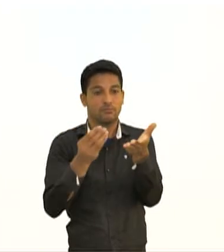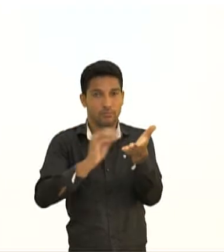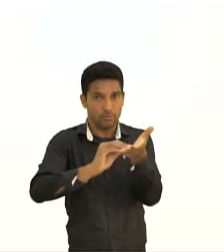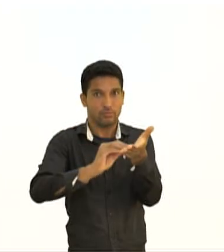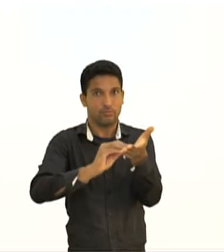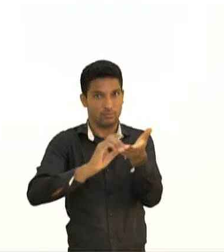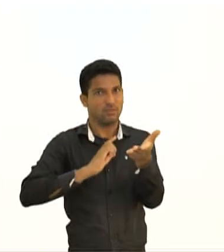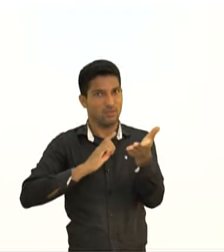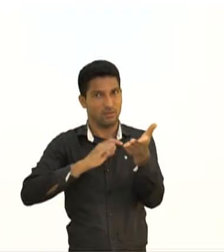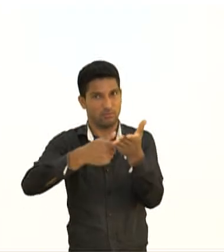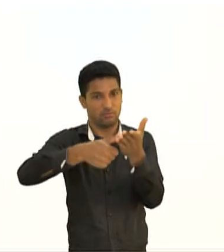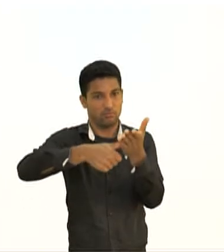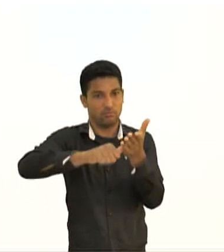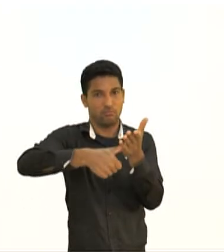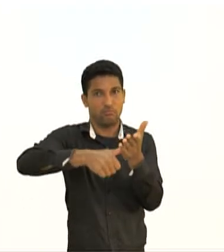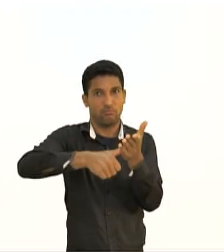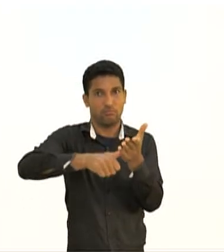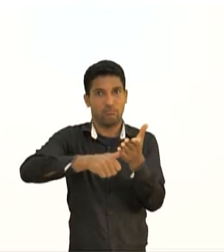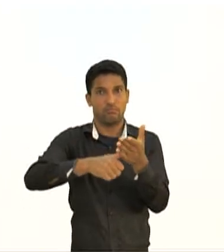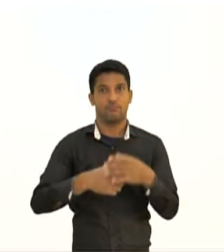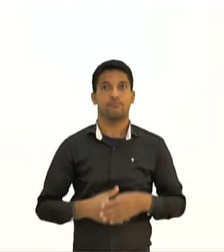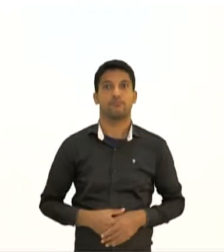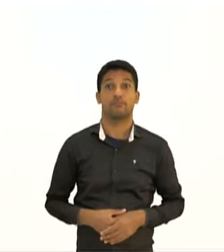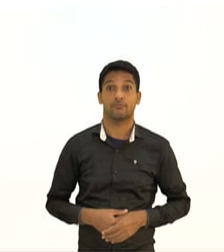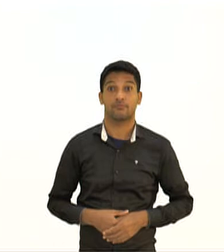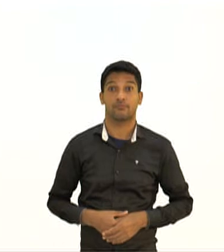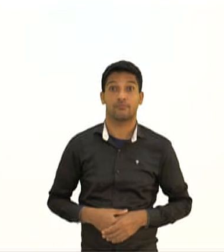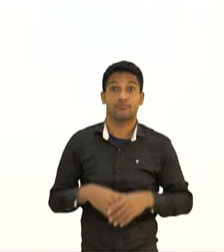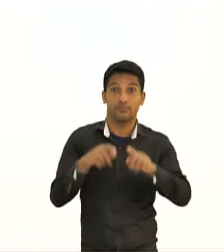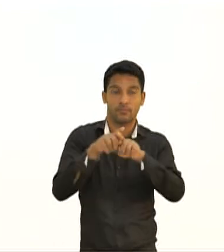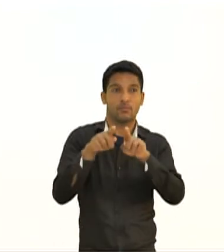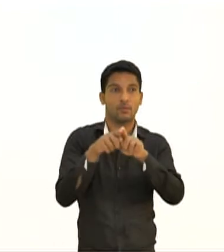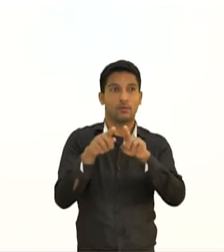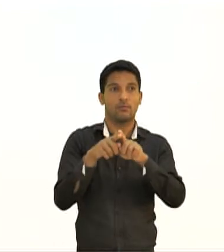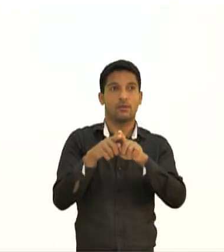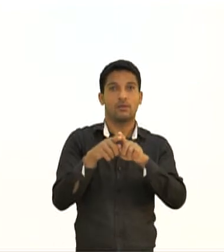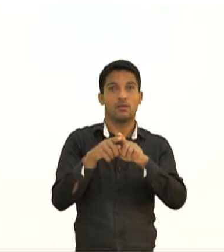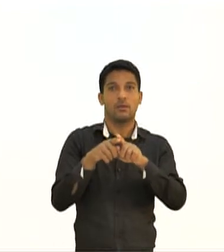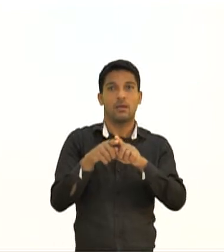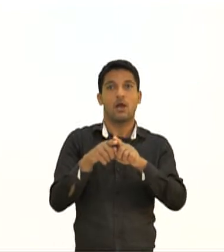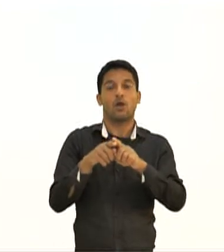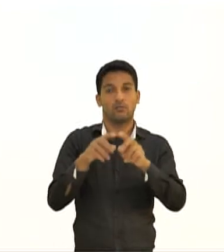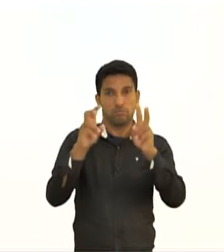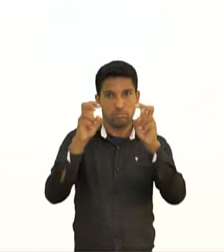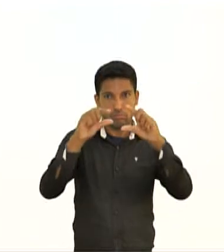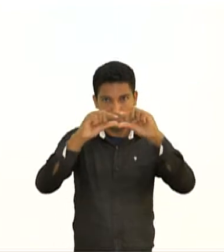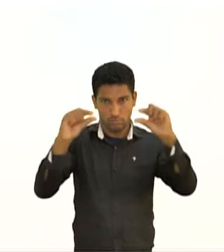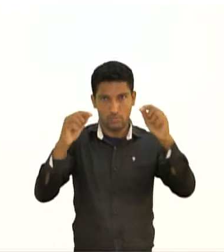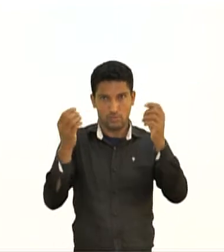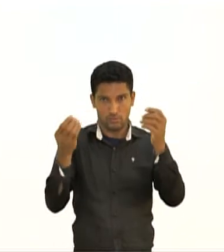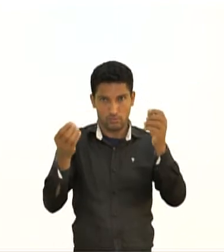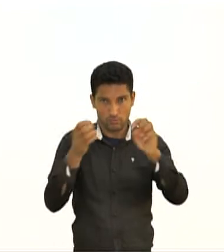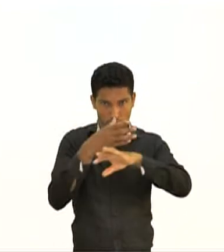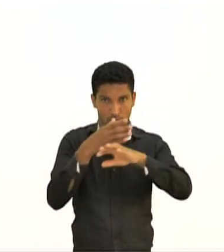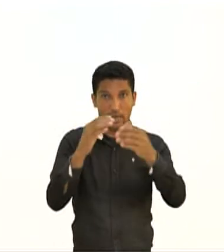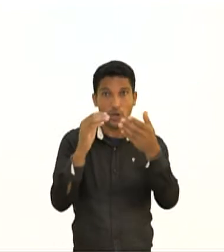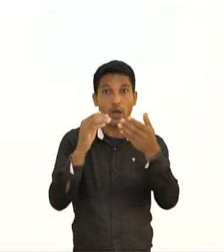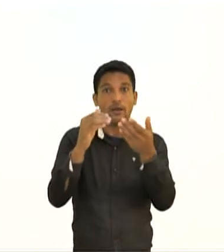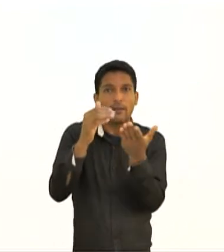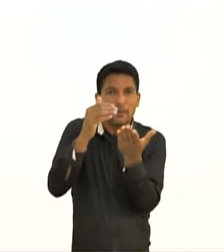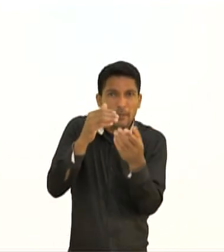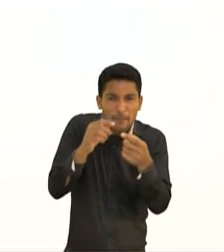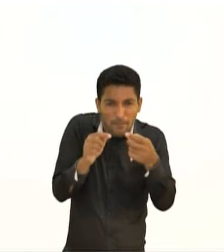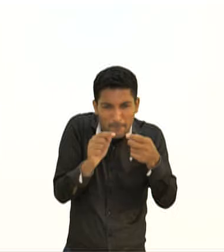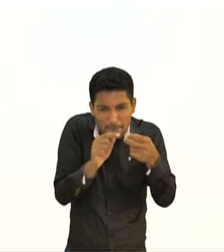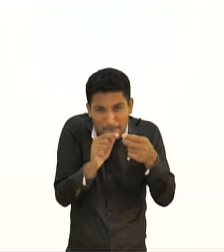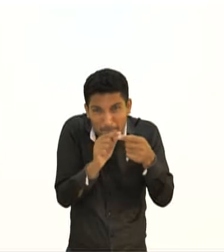saber qual é o CPF. Na sequência, podemos começar já o primeiro parágrafo da carta, aqui é só uma sugestão, né? Na internet a gente